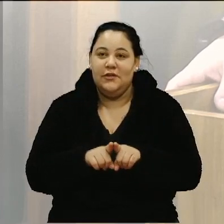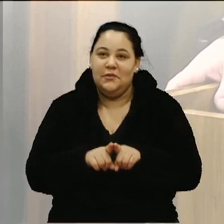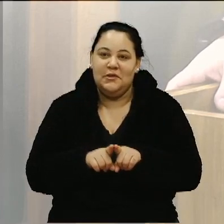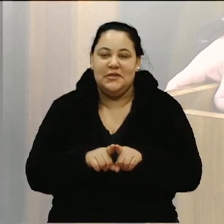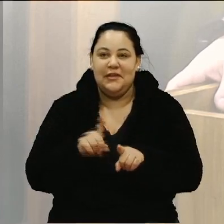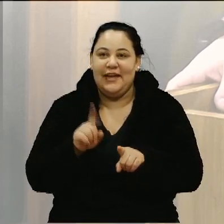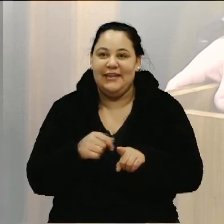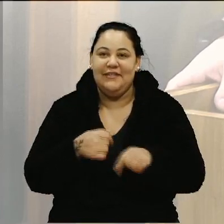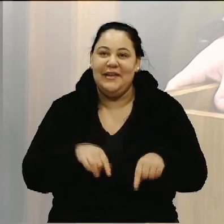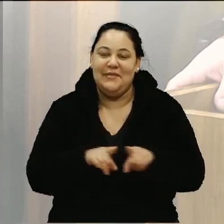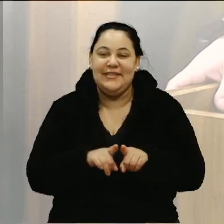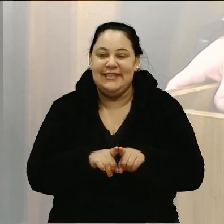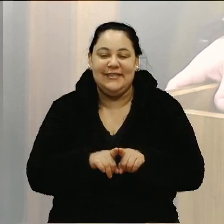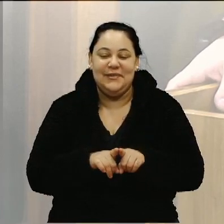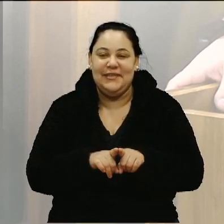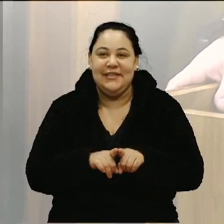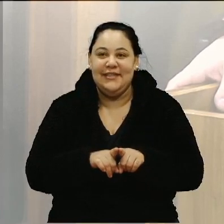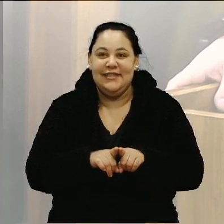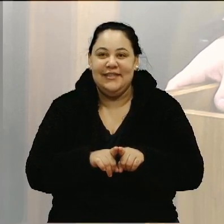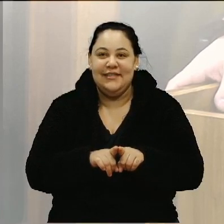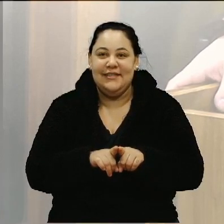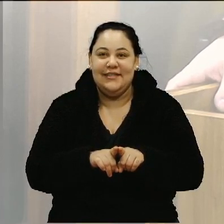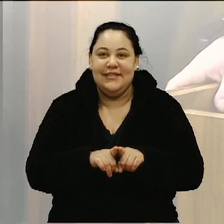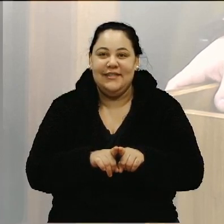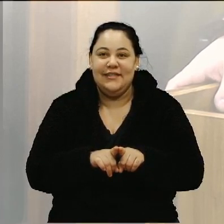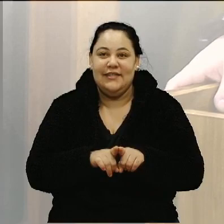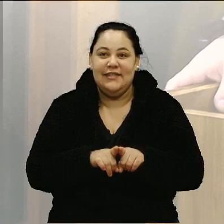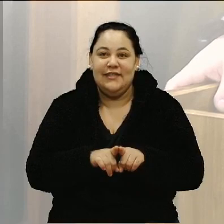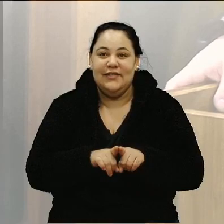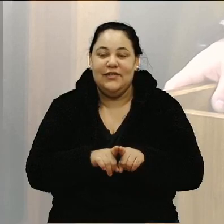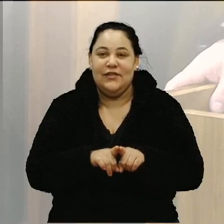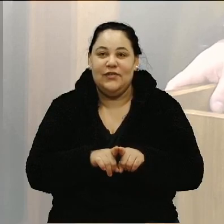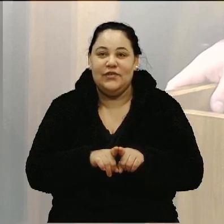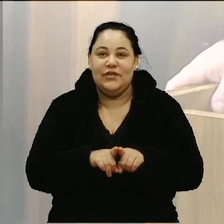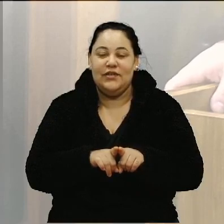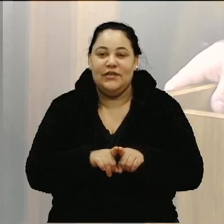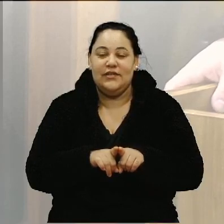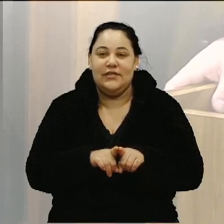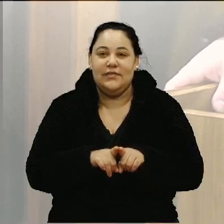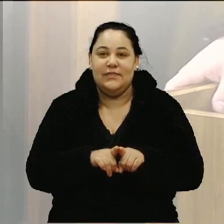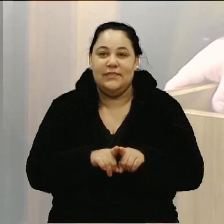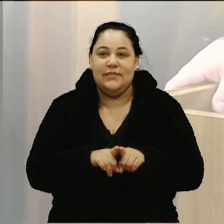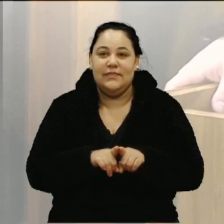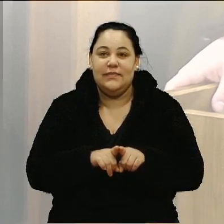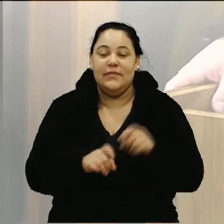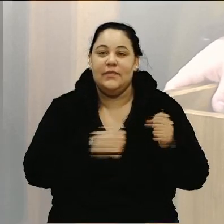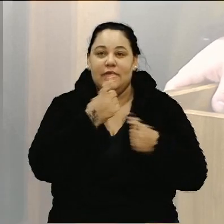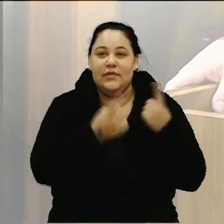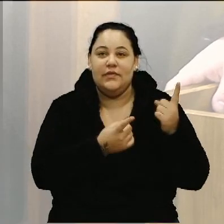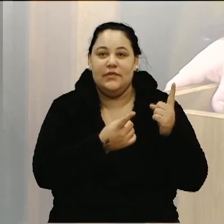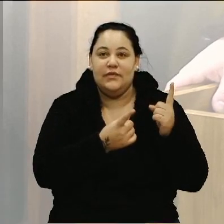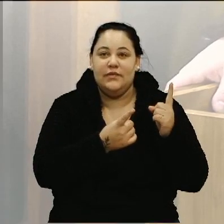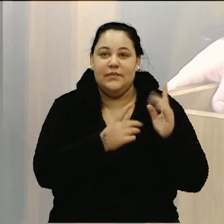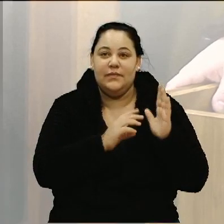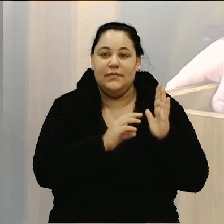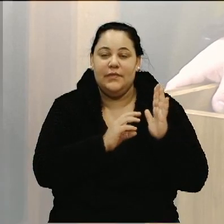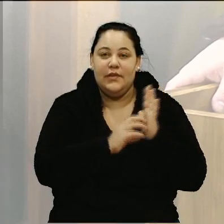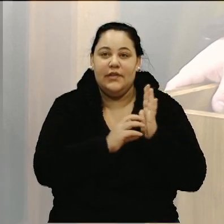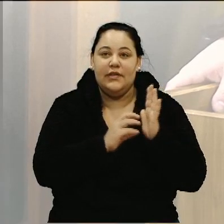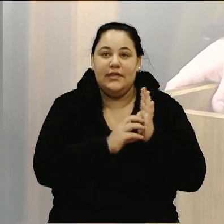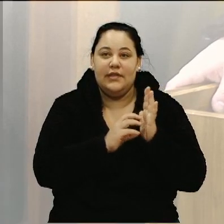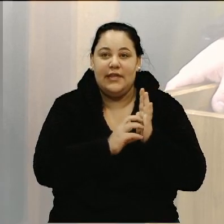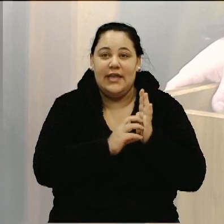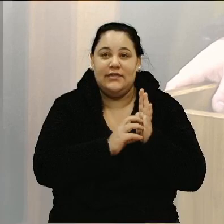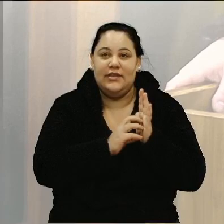protocolamos um projeto de lei, e conversando com alguns servidores públicos, tanto